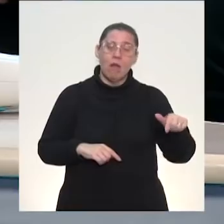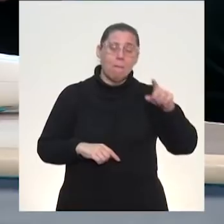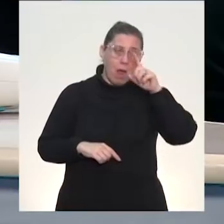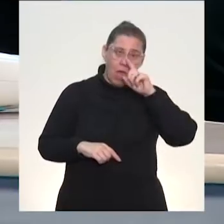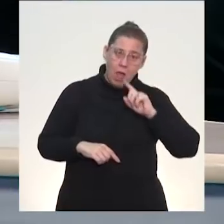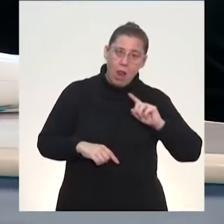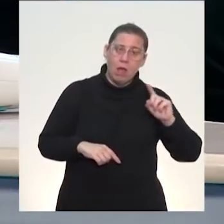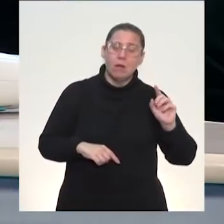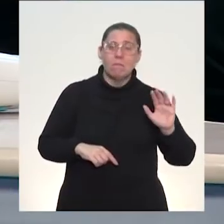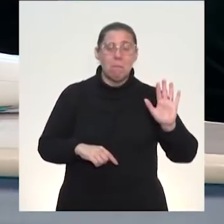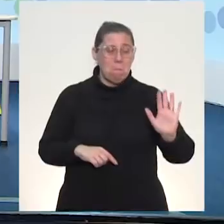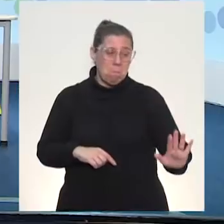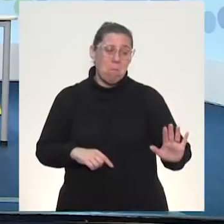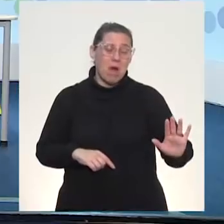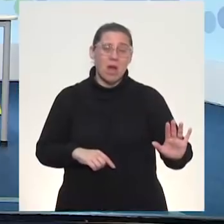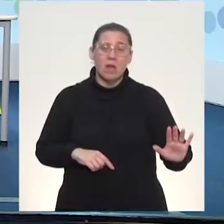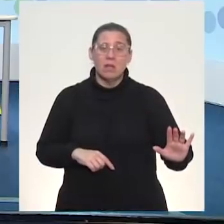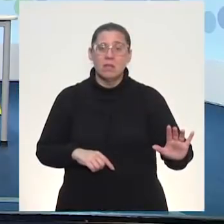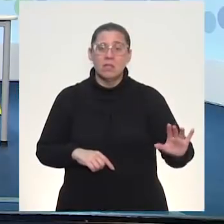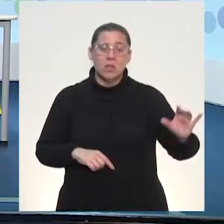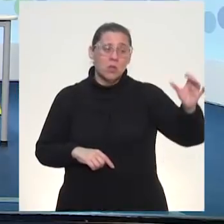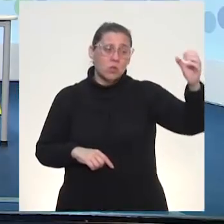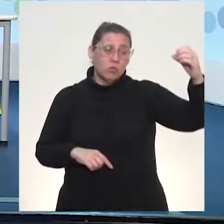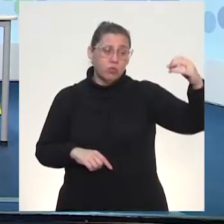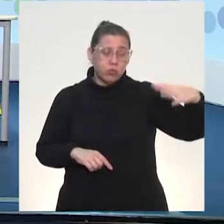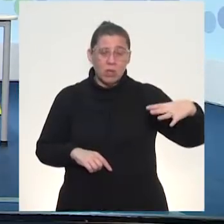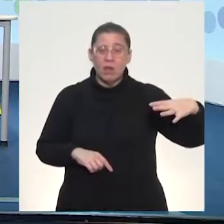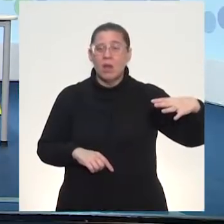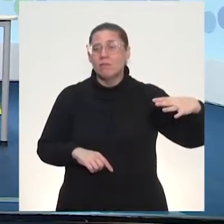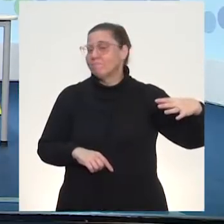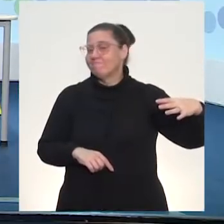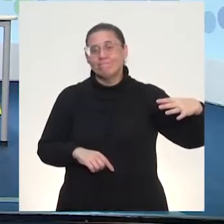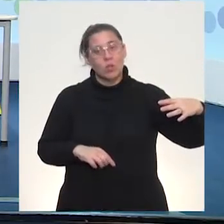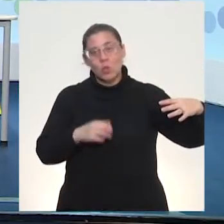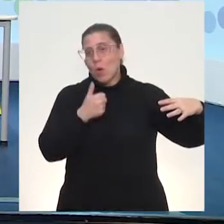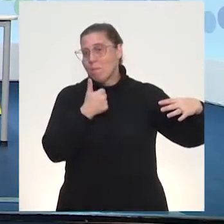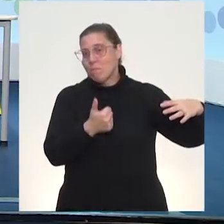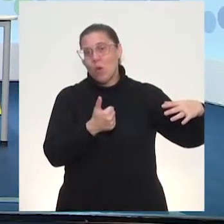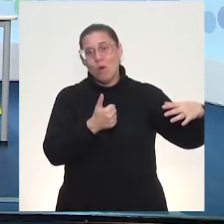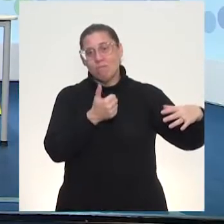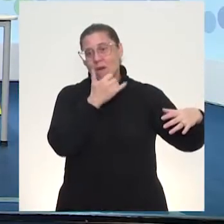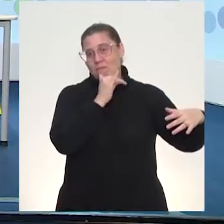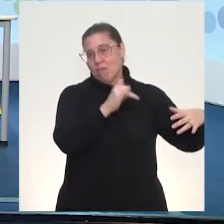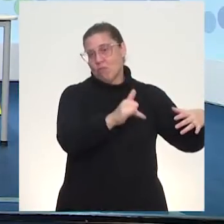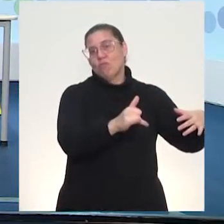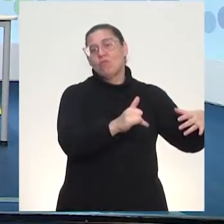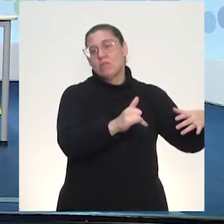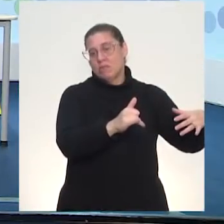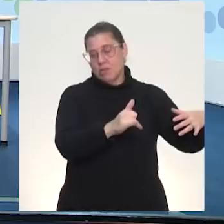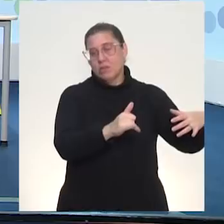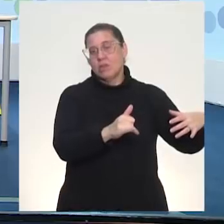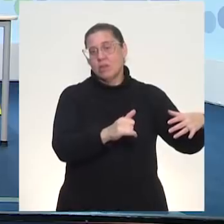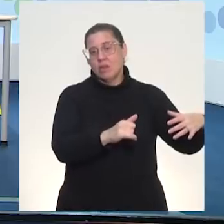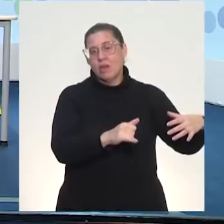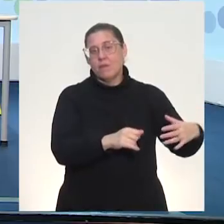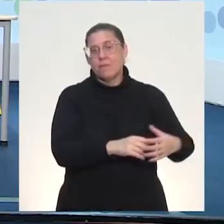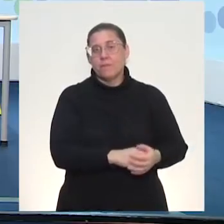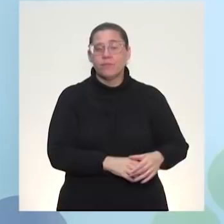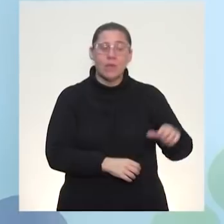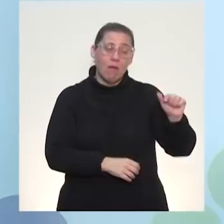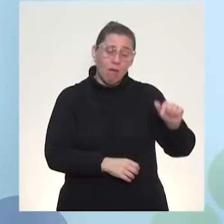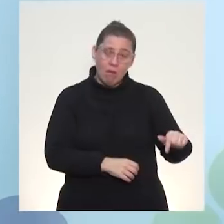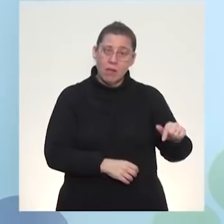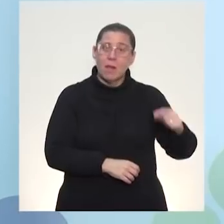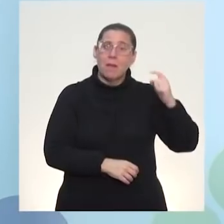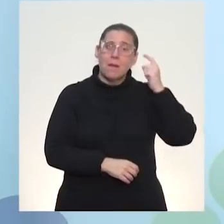recursos, porém ela produz menos, então ela não é eficiente energética. Então, ela não tem uma eficiência energética. Então, isso que